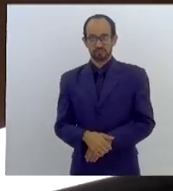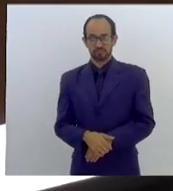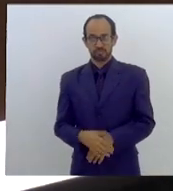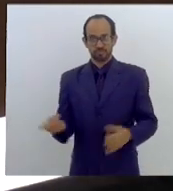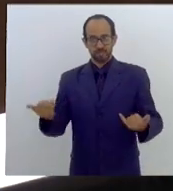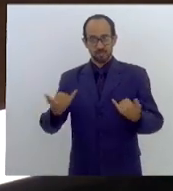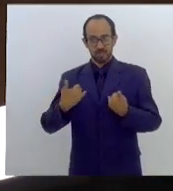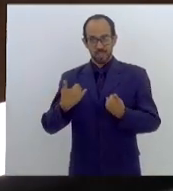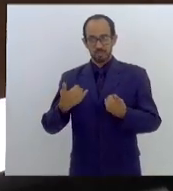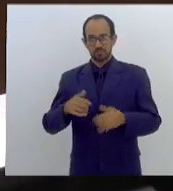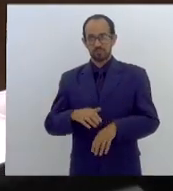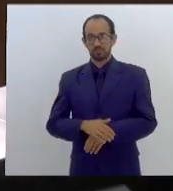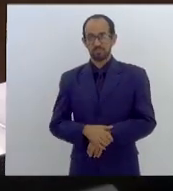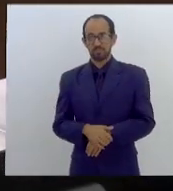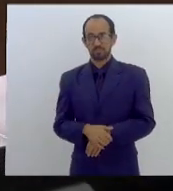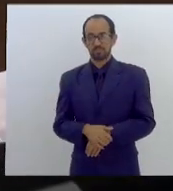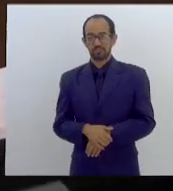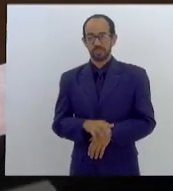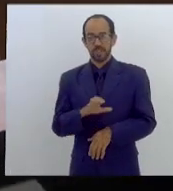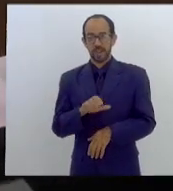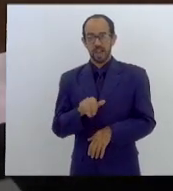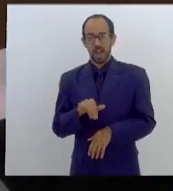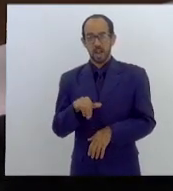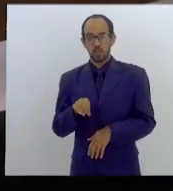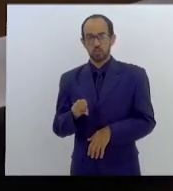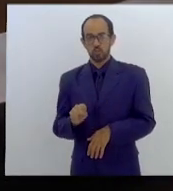né? Deputado Carlos Macedo,